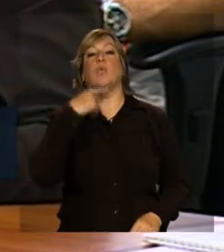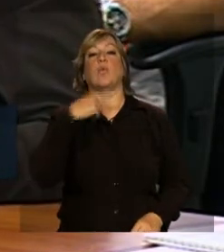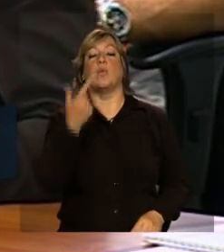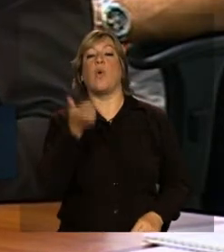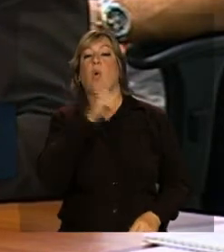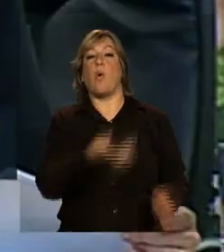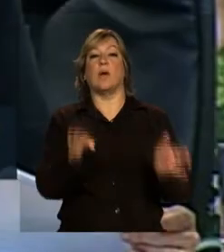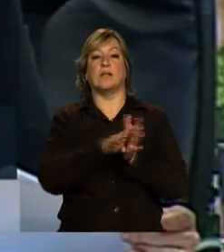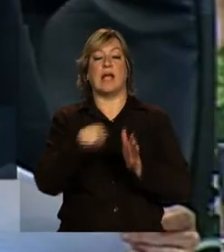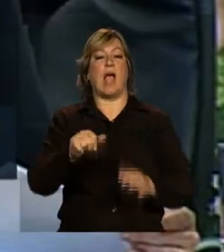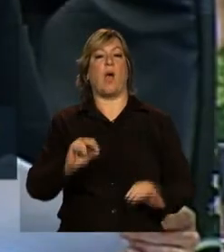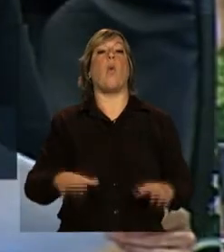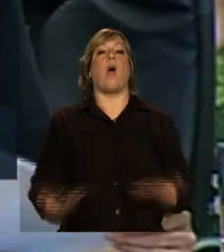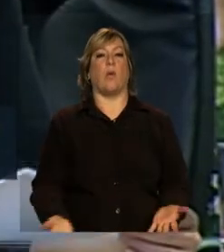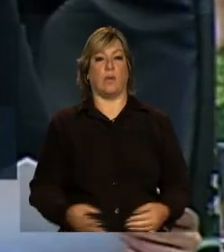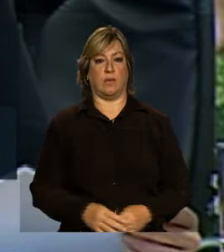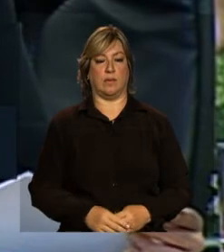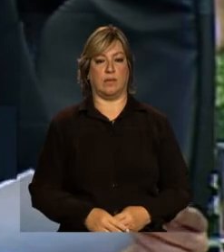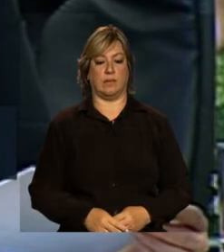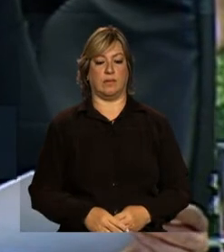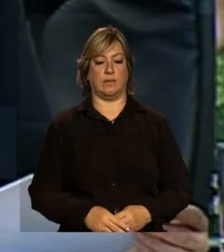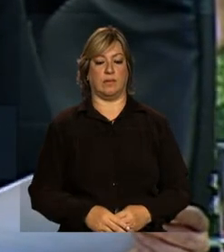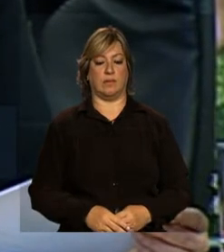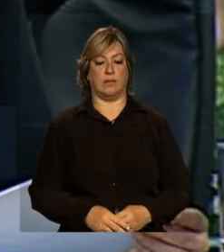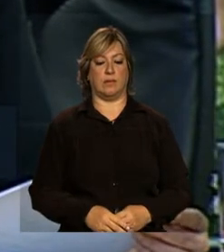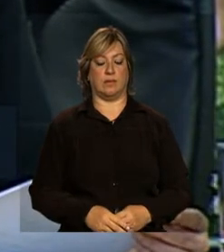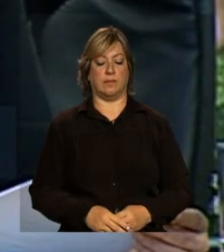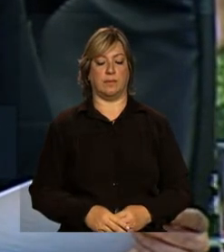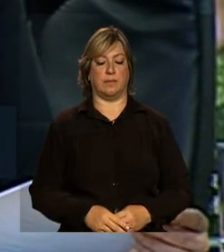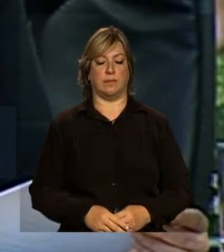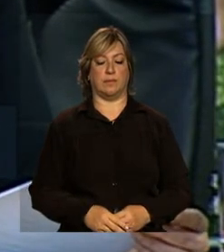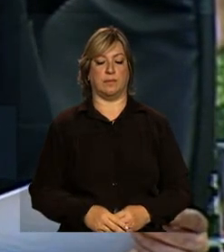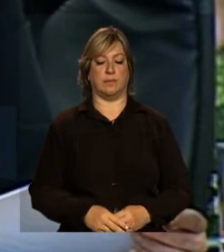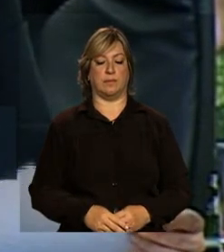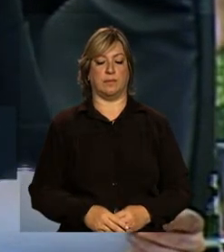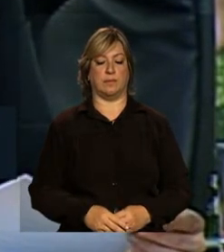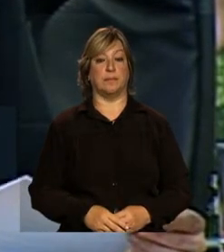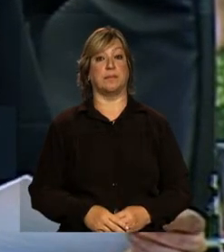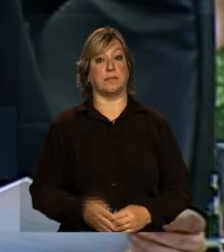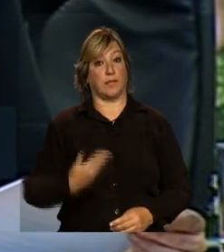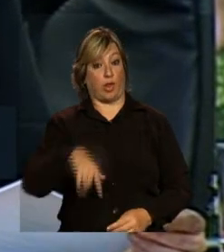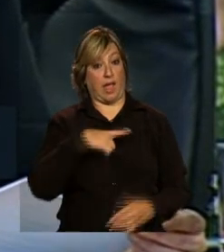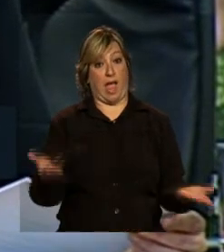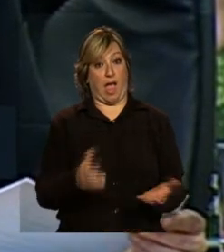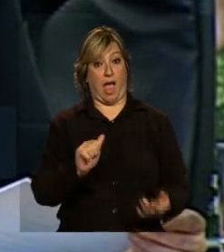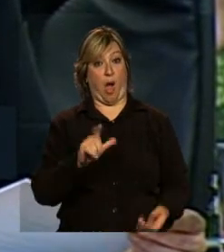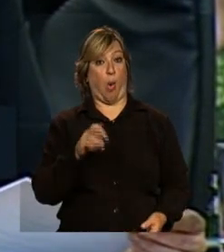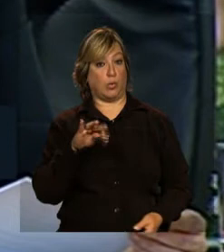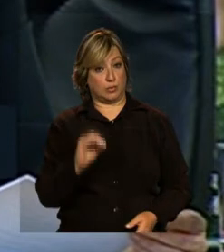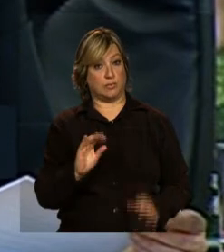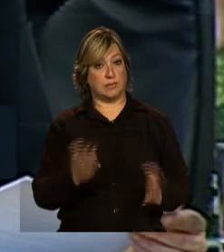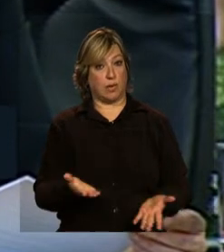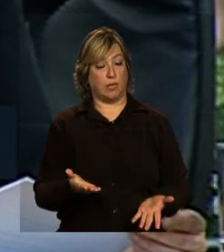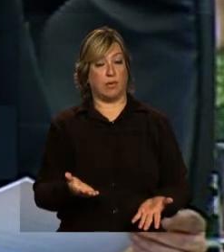Obrigada. Que nós não conseguimos atingir? Bom, mas nós estamos em agosto, Joana.